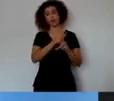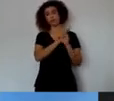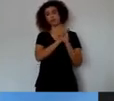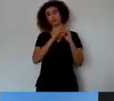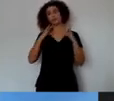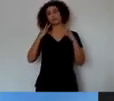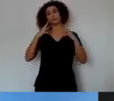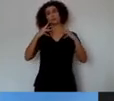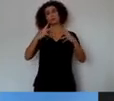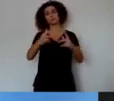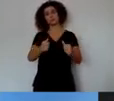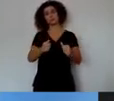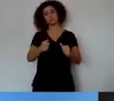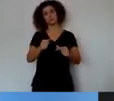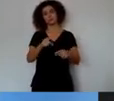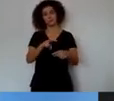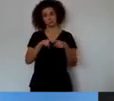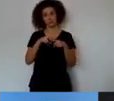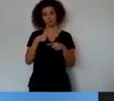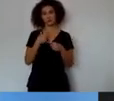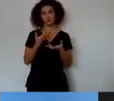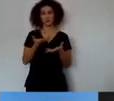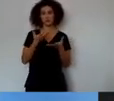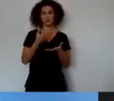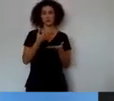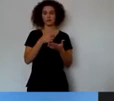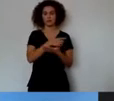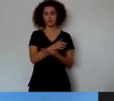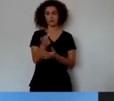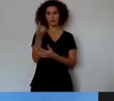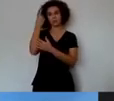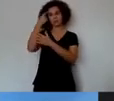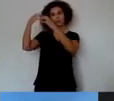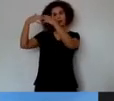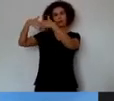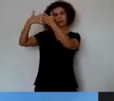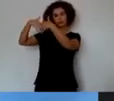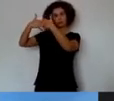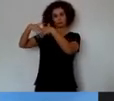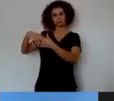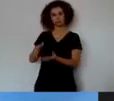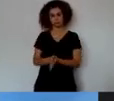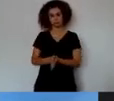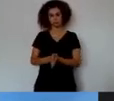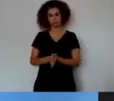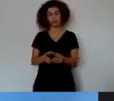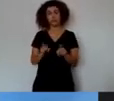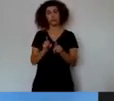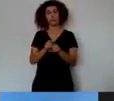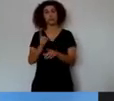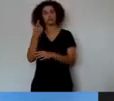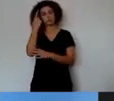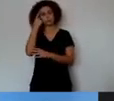nós. E aí eu gostaria, né, nesse sentido, de convidar vocês a pensar nesse sentido. E quando for pensar, né, nessa